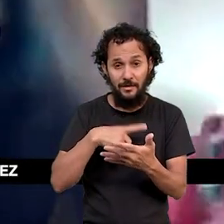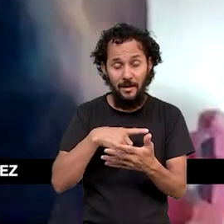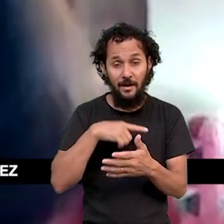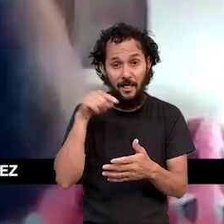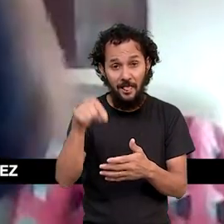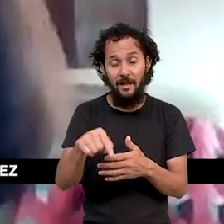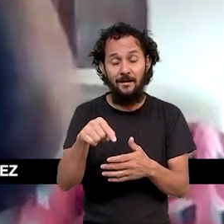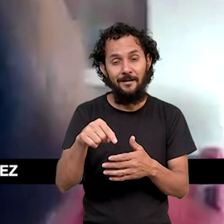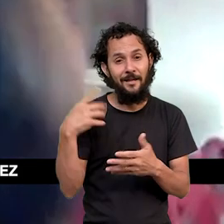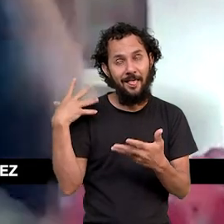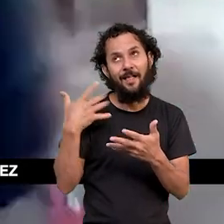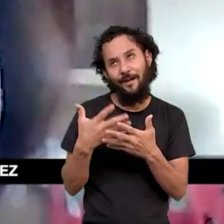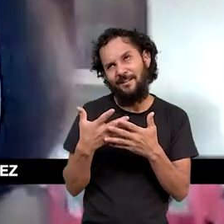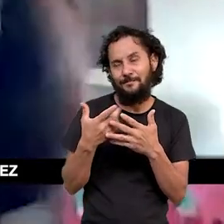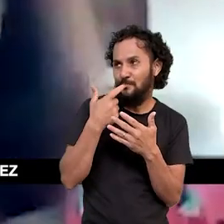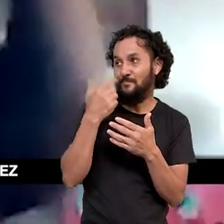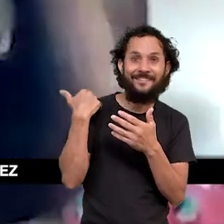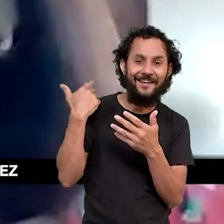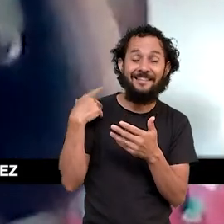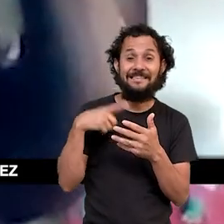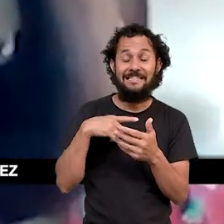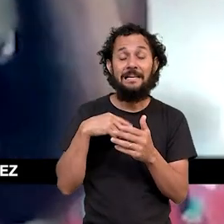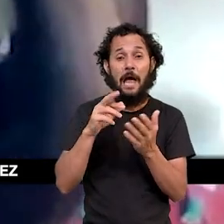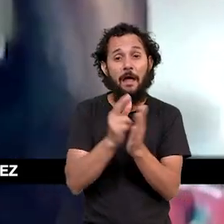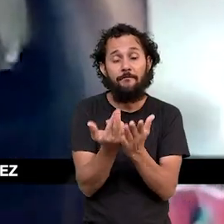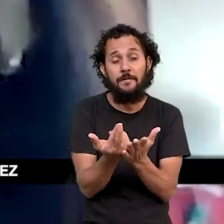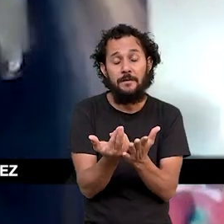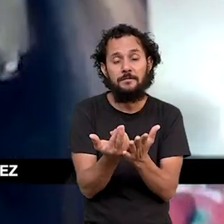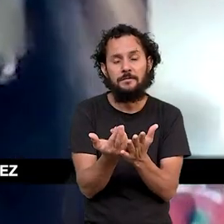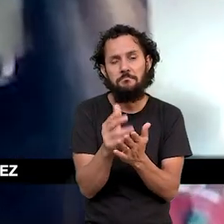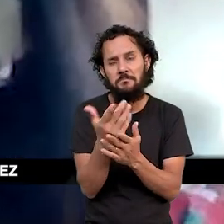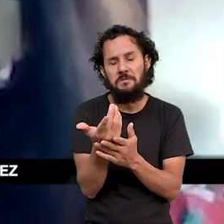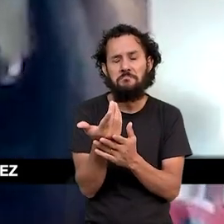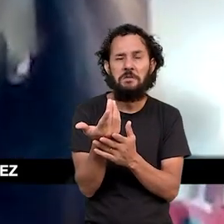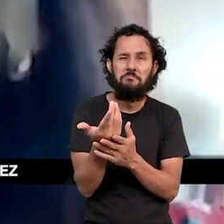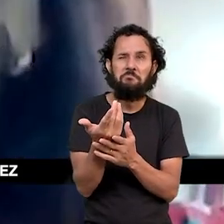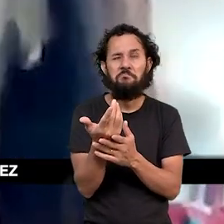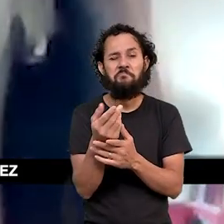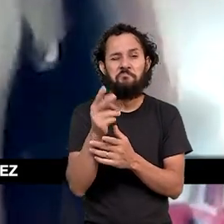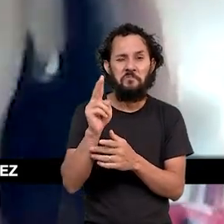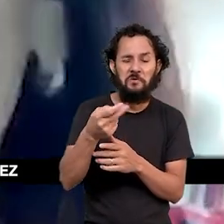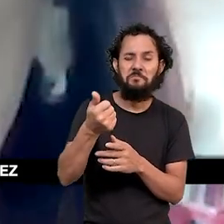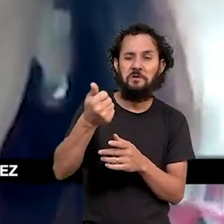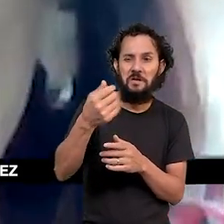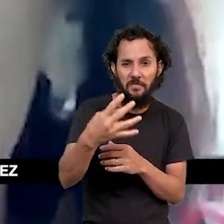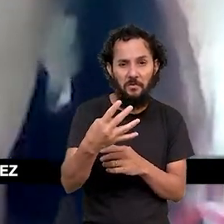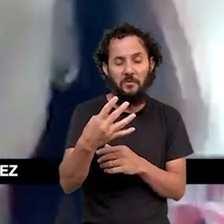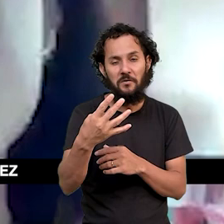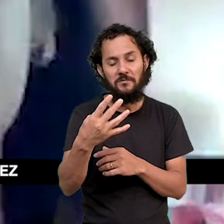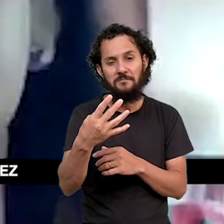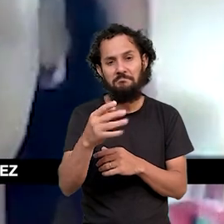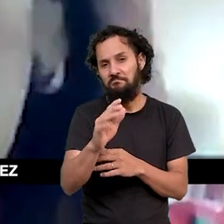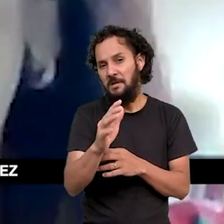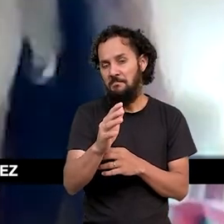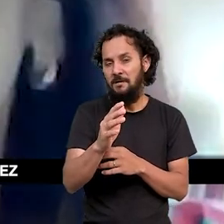hoje, tínhamos, né, até alguns anos atrás, até mais ou menos